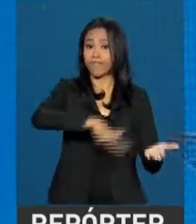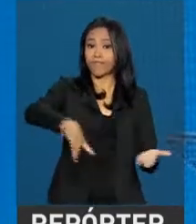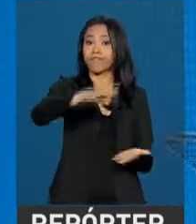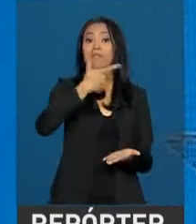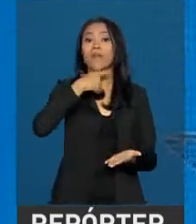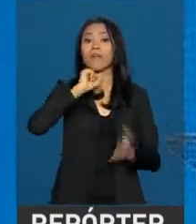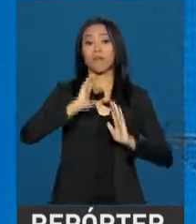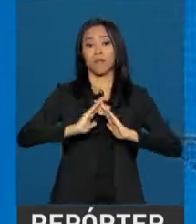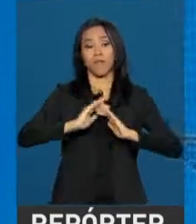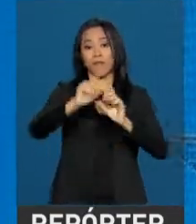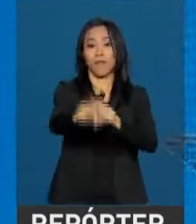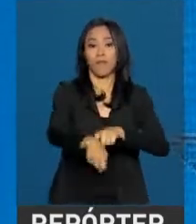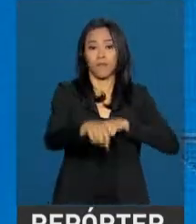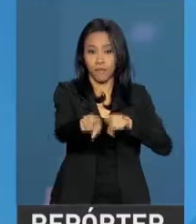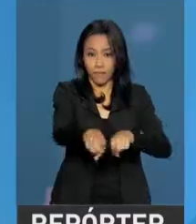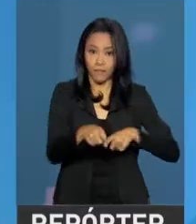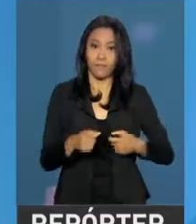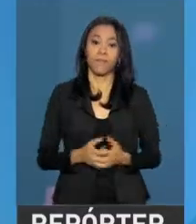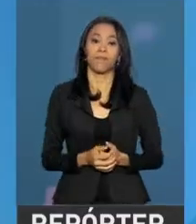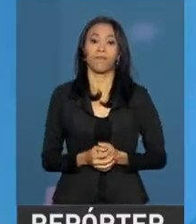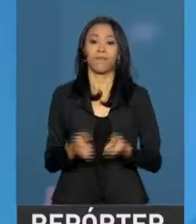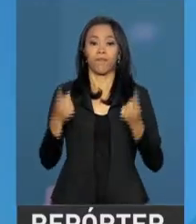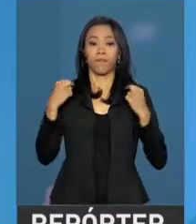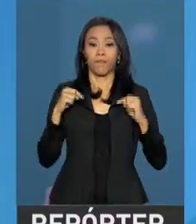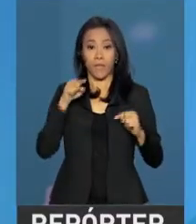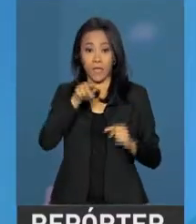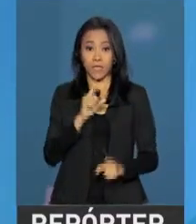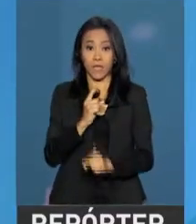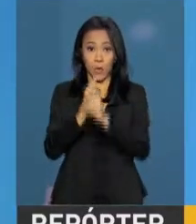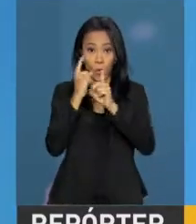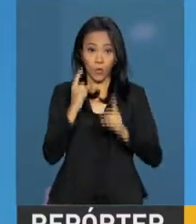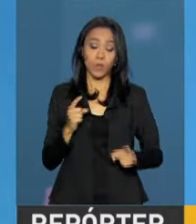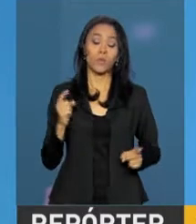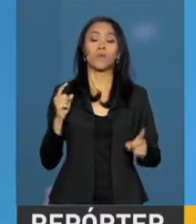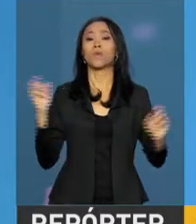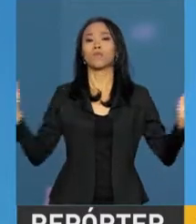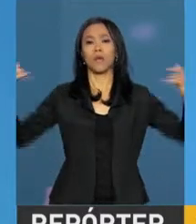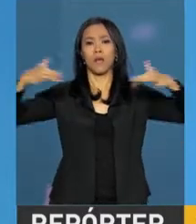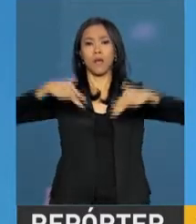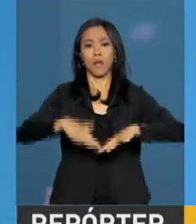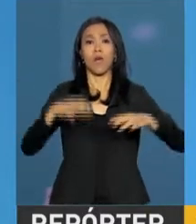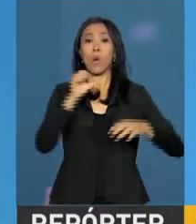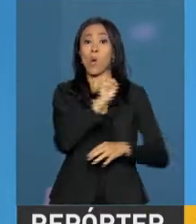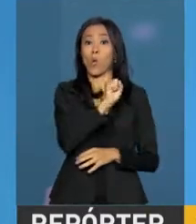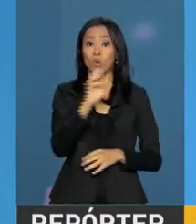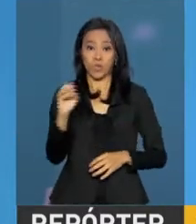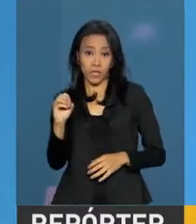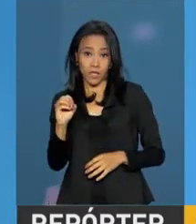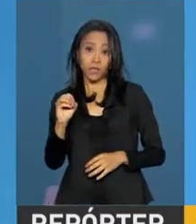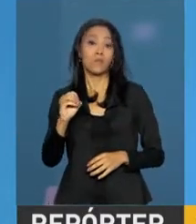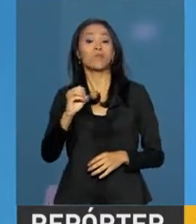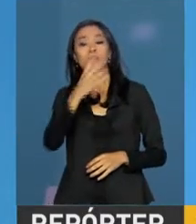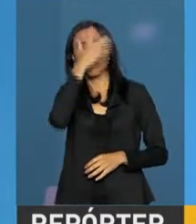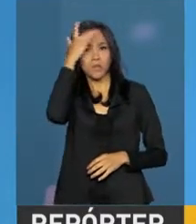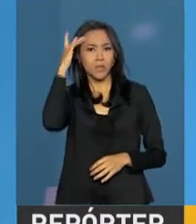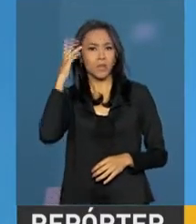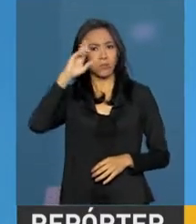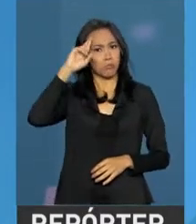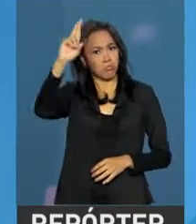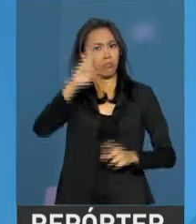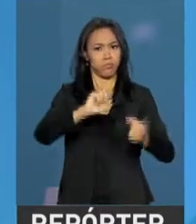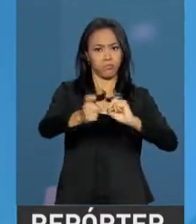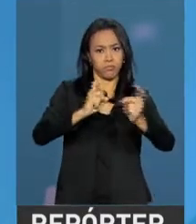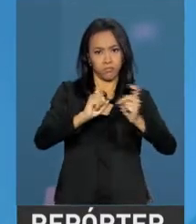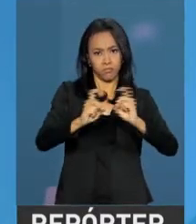trabalhadores da área rural o encontro reúne cerca de 800 gestores da caixa de todo o país por dois dias